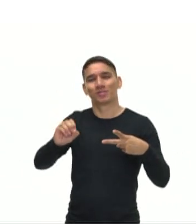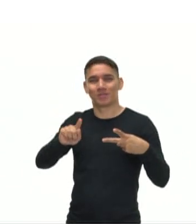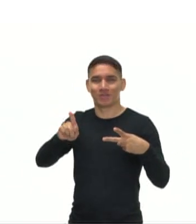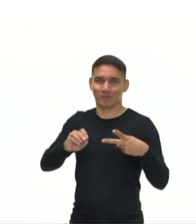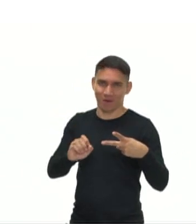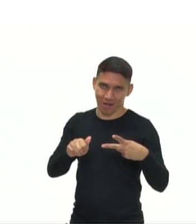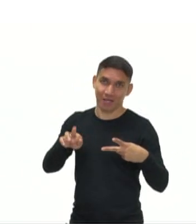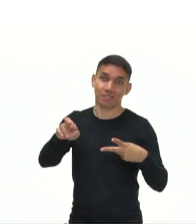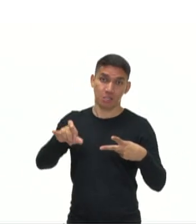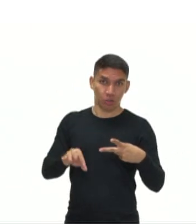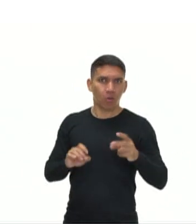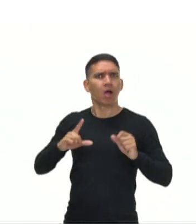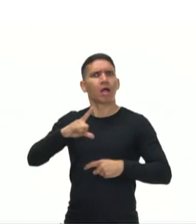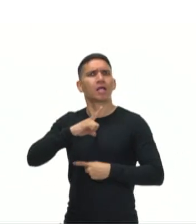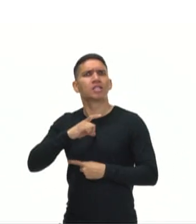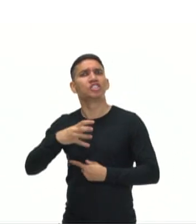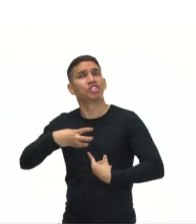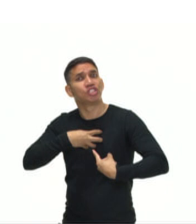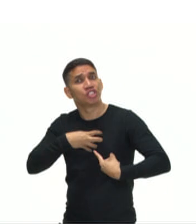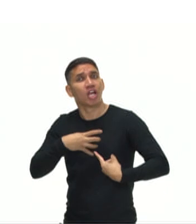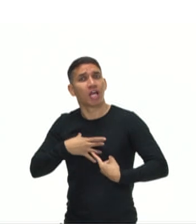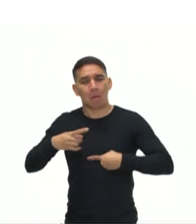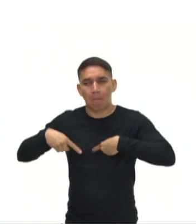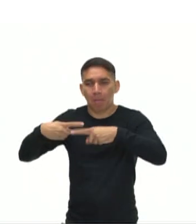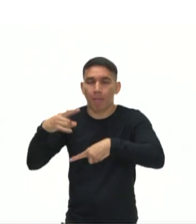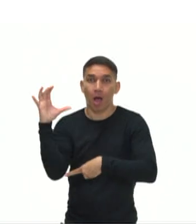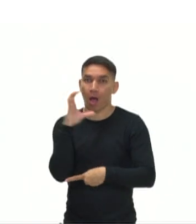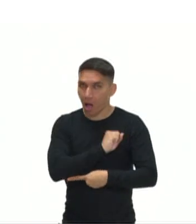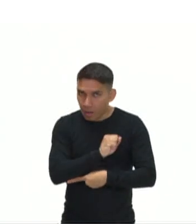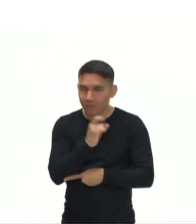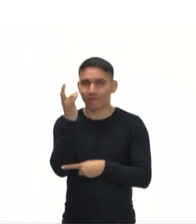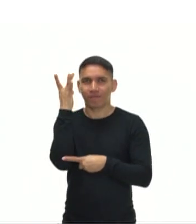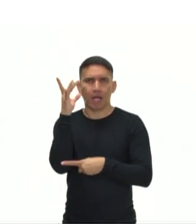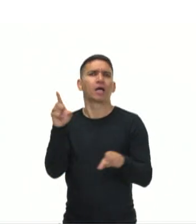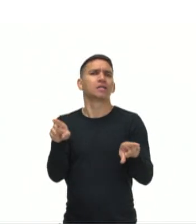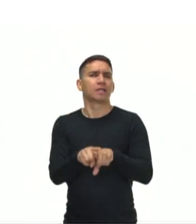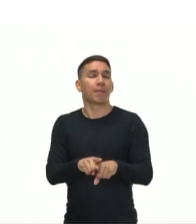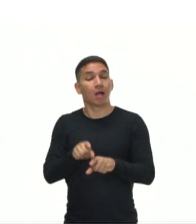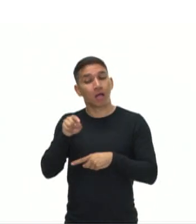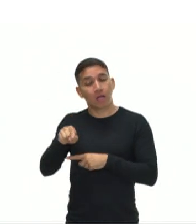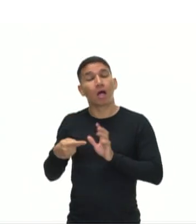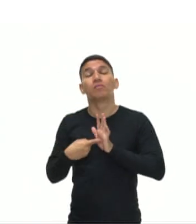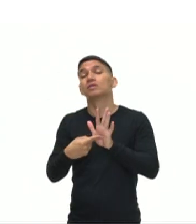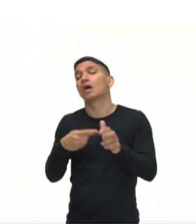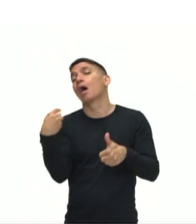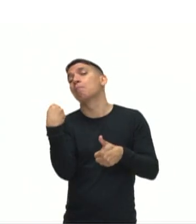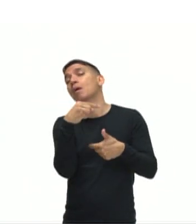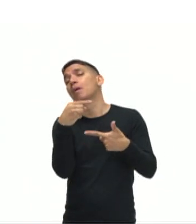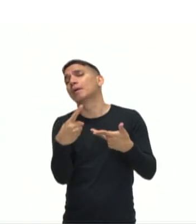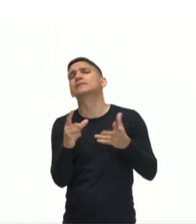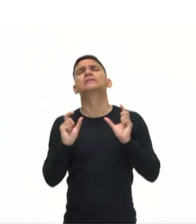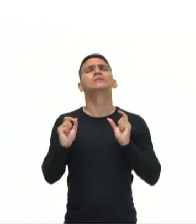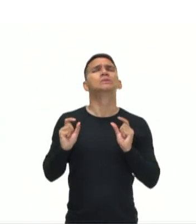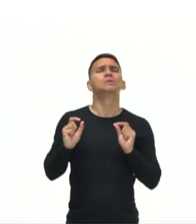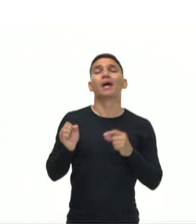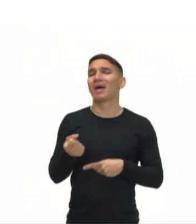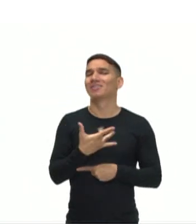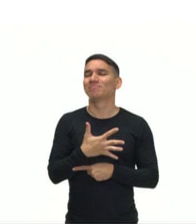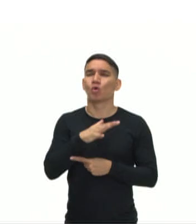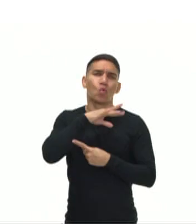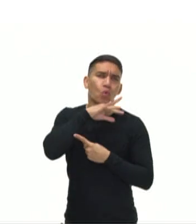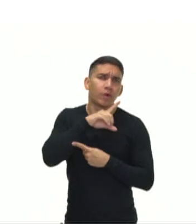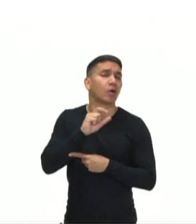Embora seja uma forma de reprodução rápida e fácil, ela apresenta algumas desvantagens.